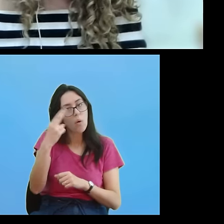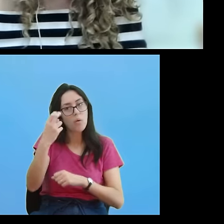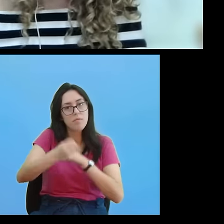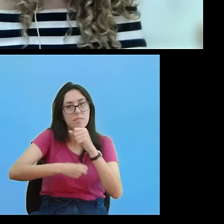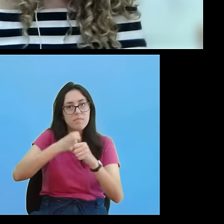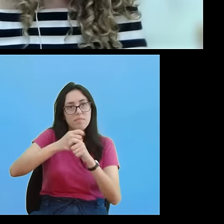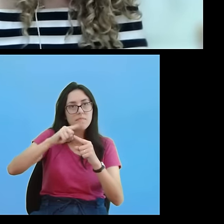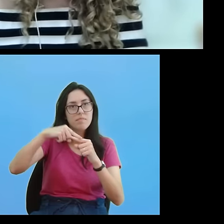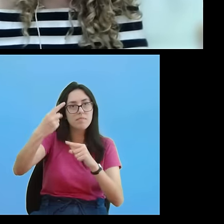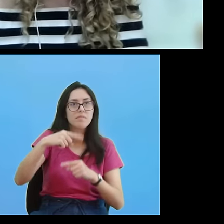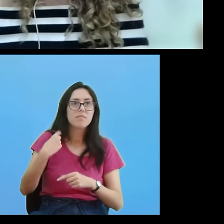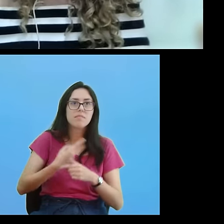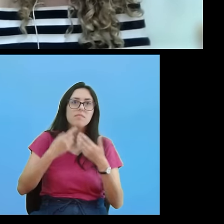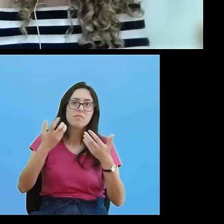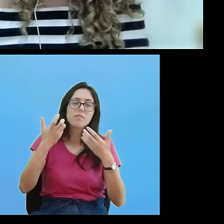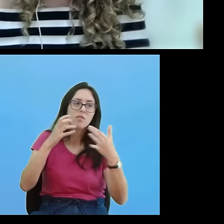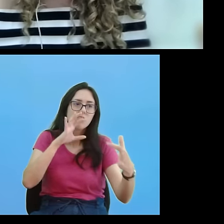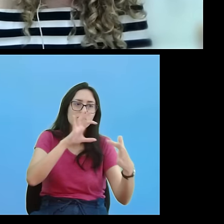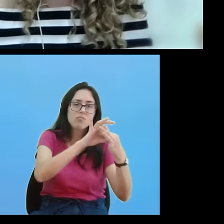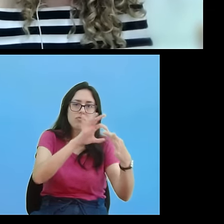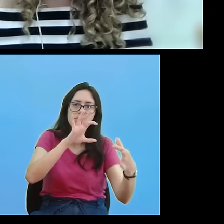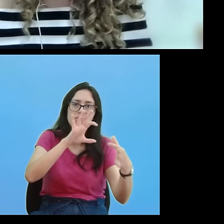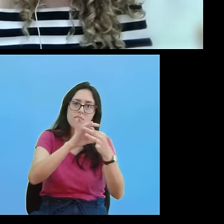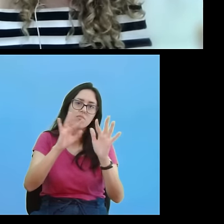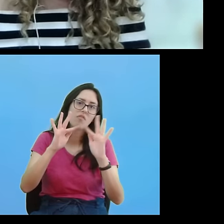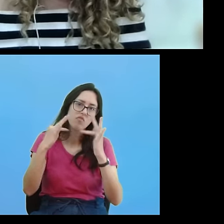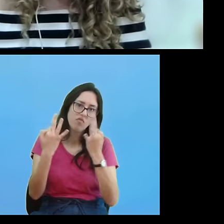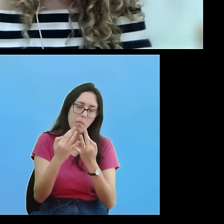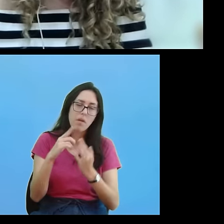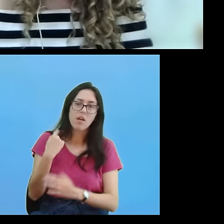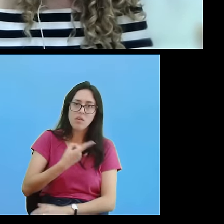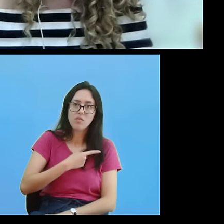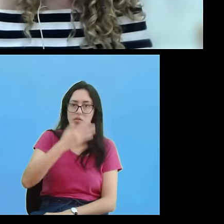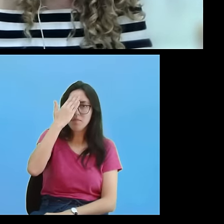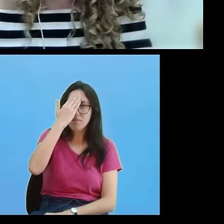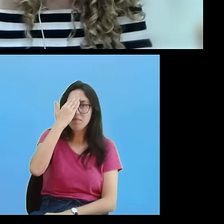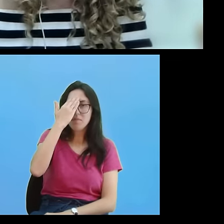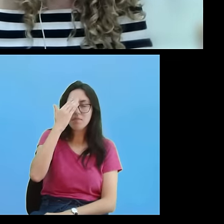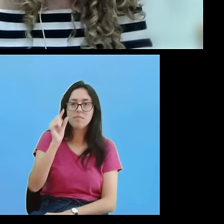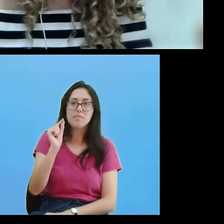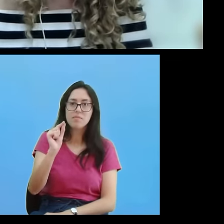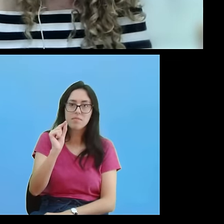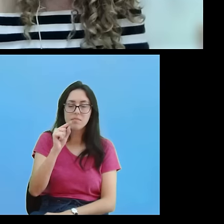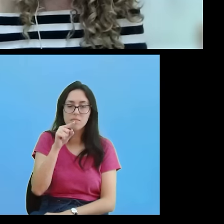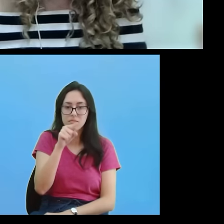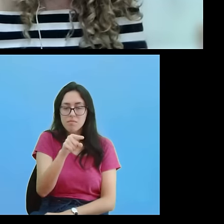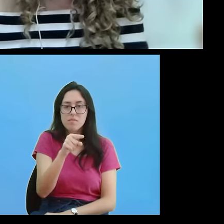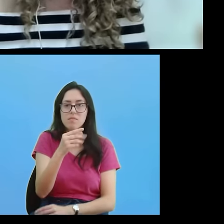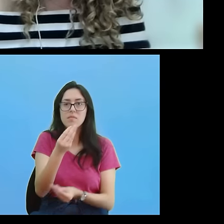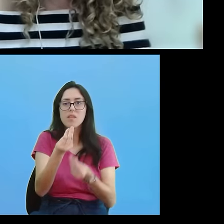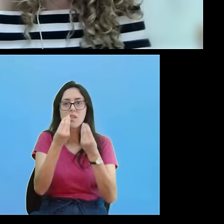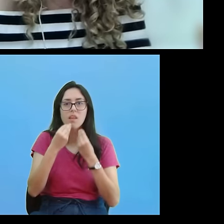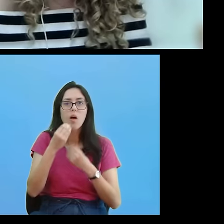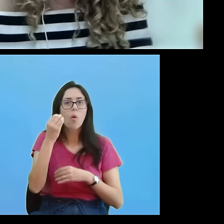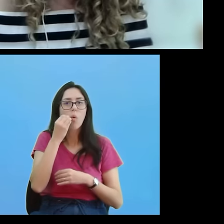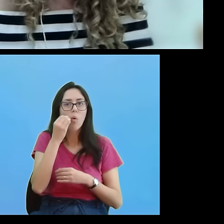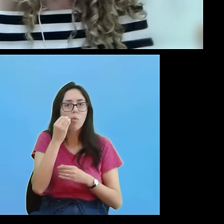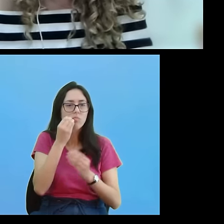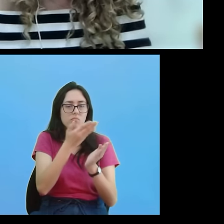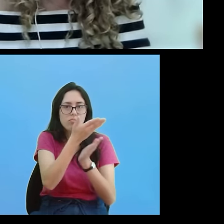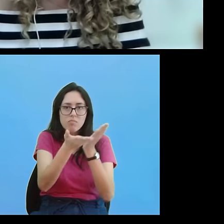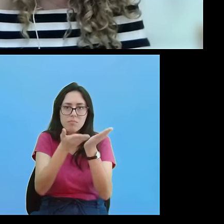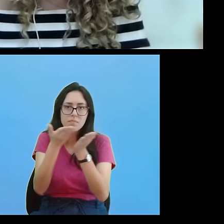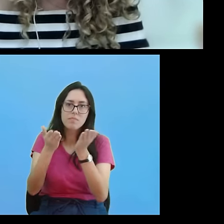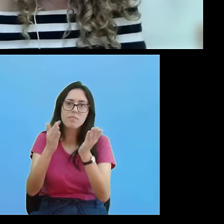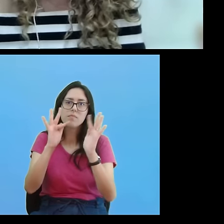parceria com as famílias, né? A gente sabe que a Laramara, ela oportuniza um contato, um atendimento às